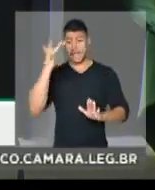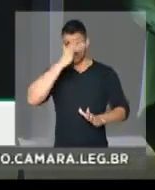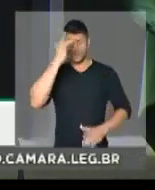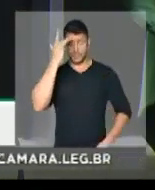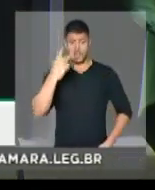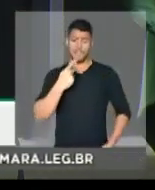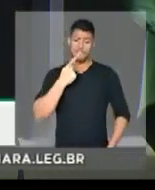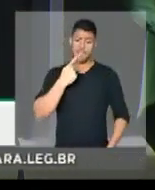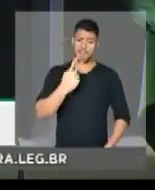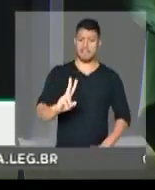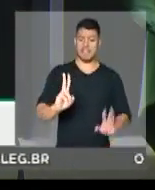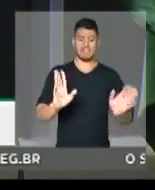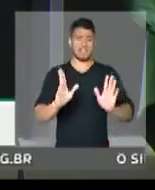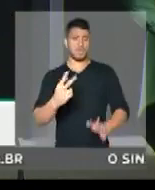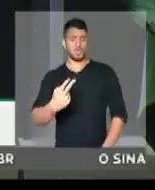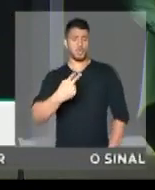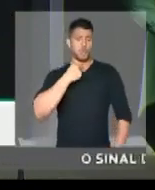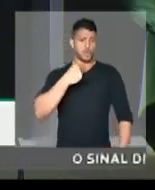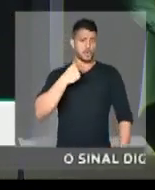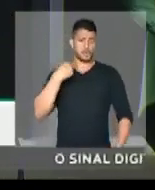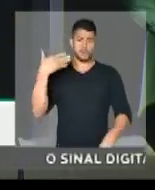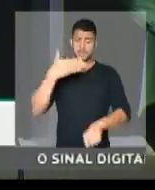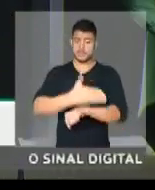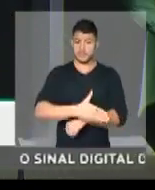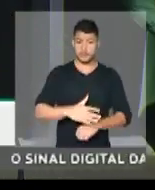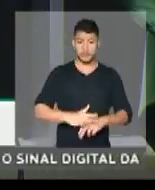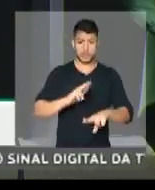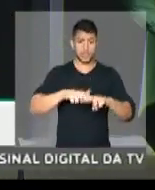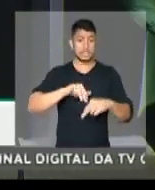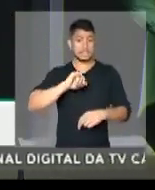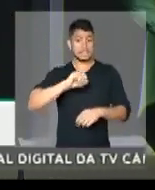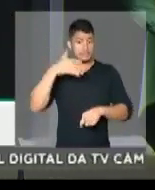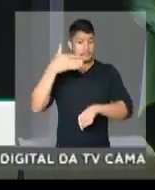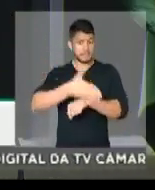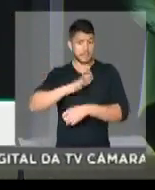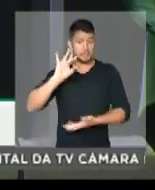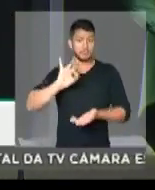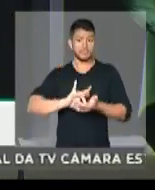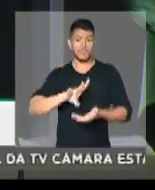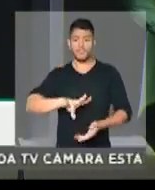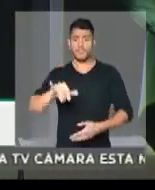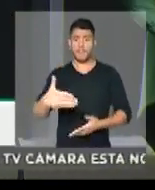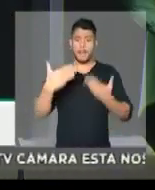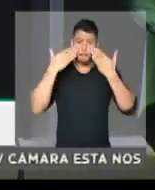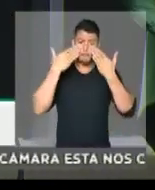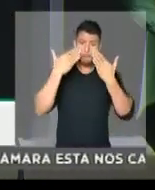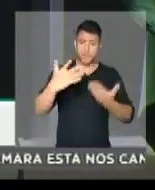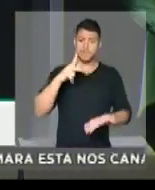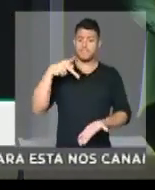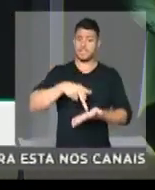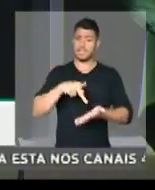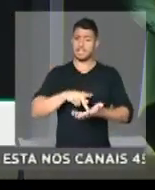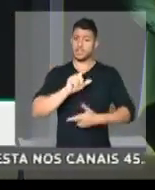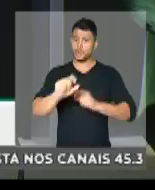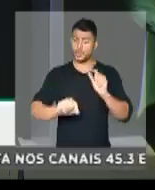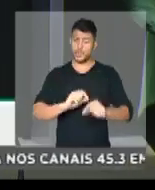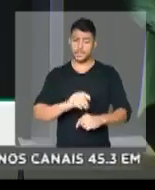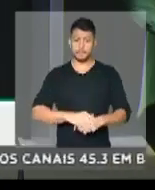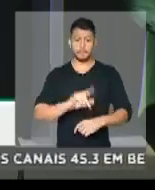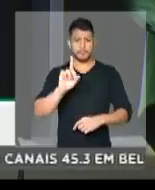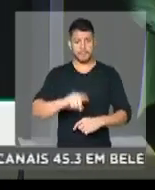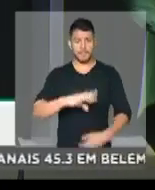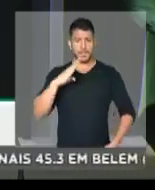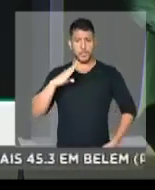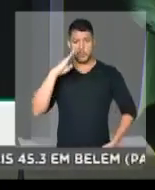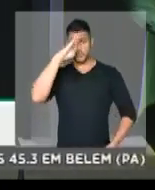ele não podia participar, porque se tivesse participado, ele teria mostrado a sua verdadeira face. A face de